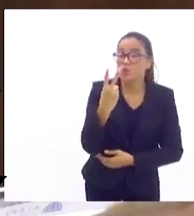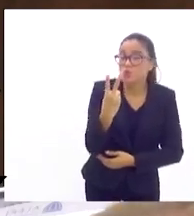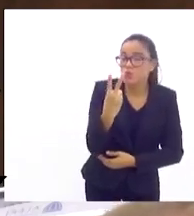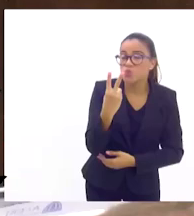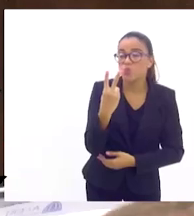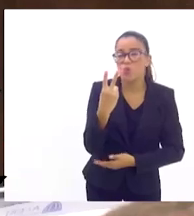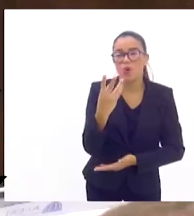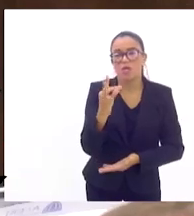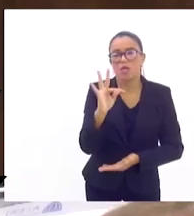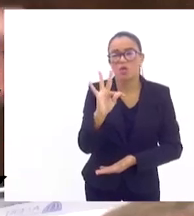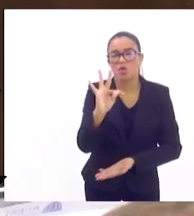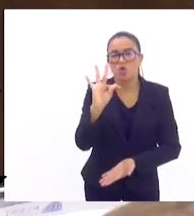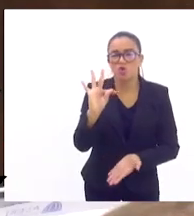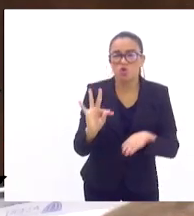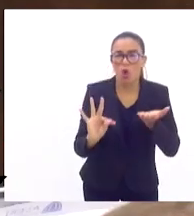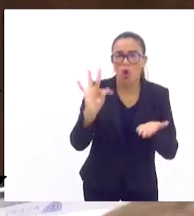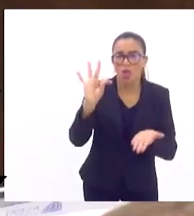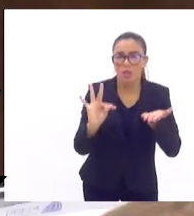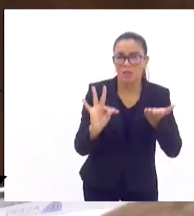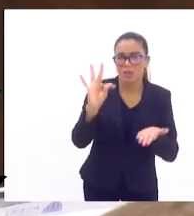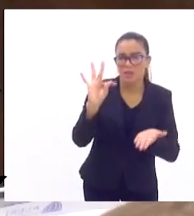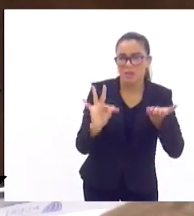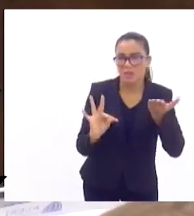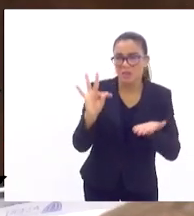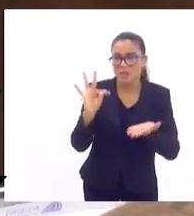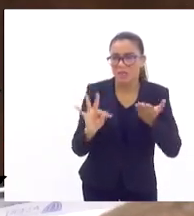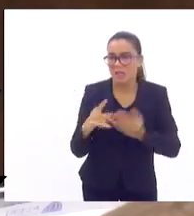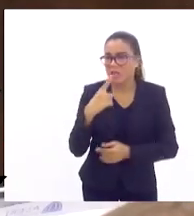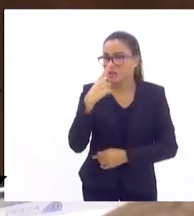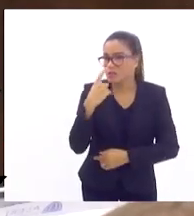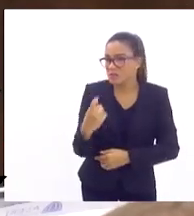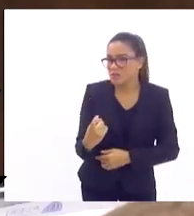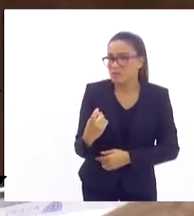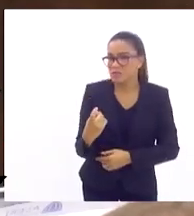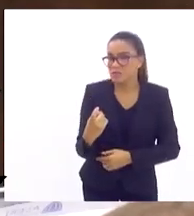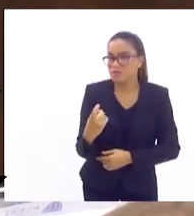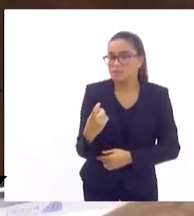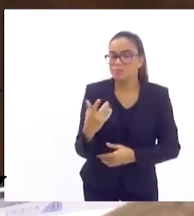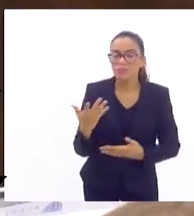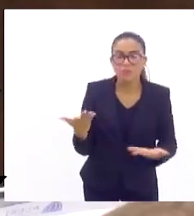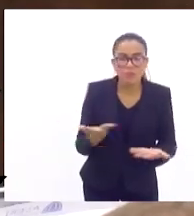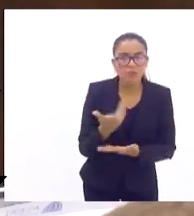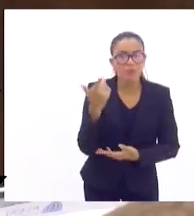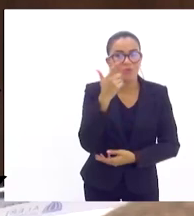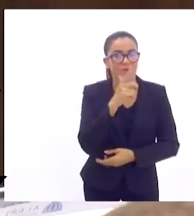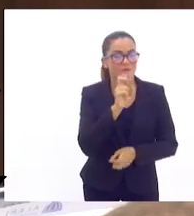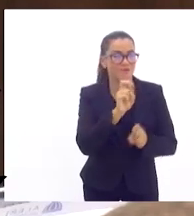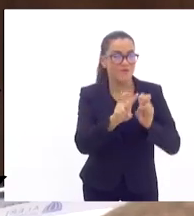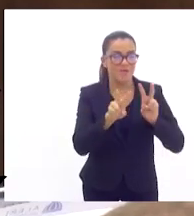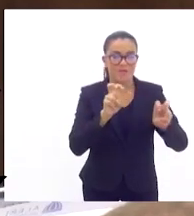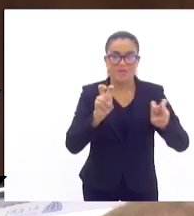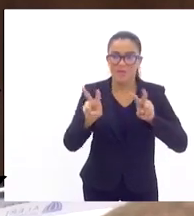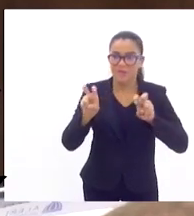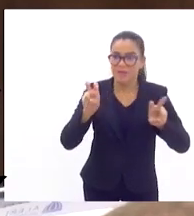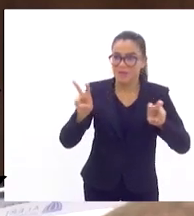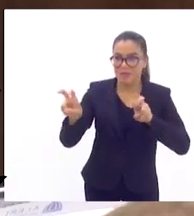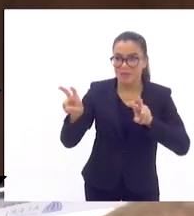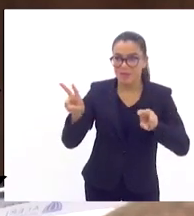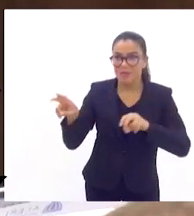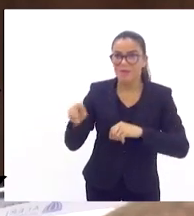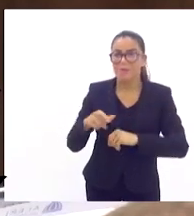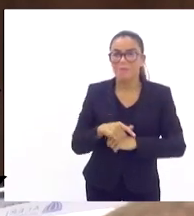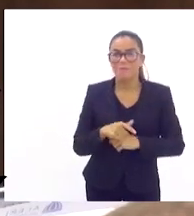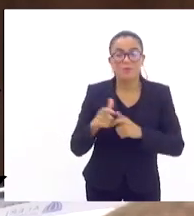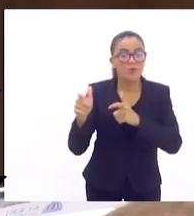dentro daquele interceptor, e hoje a gente já consegue ver balneabilidade em